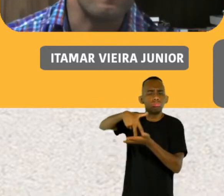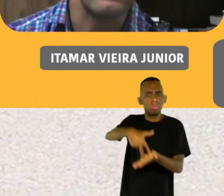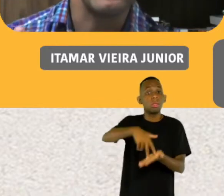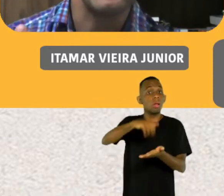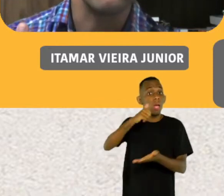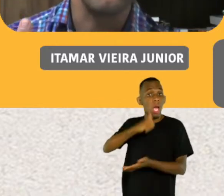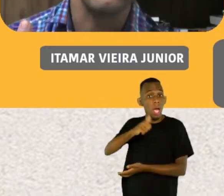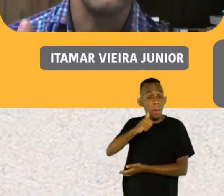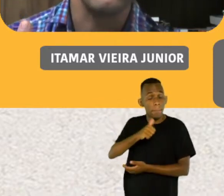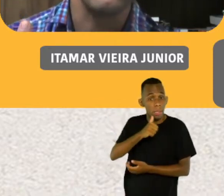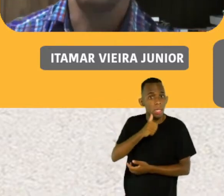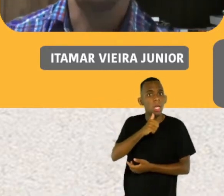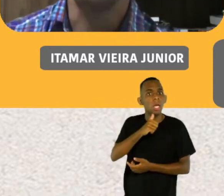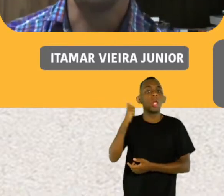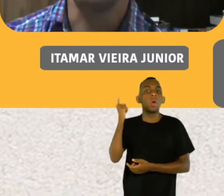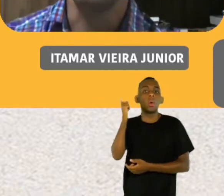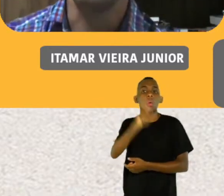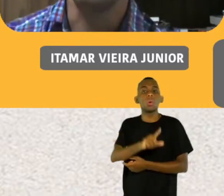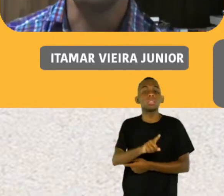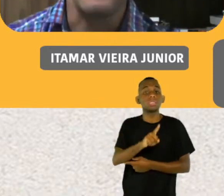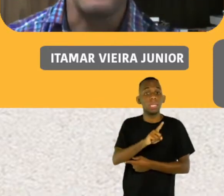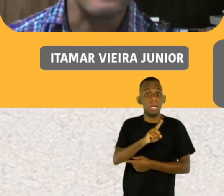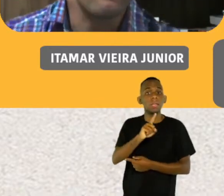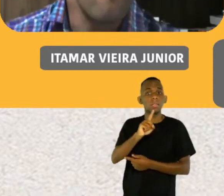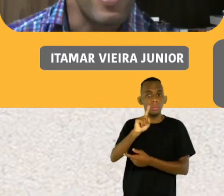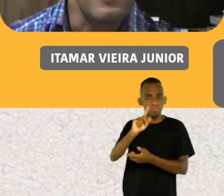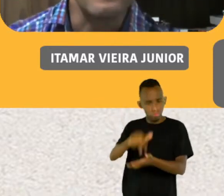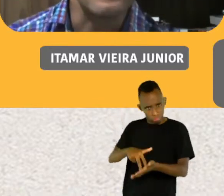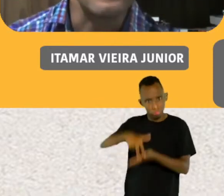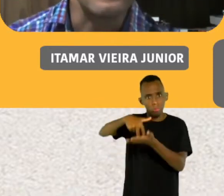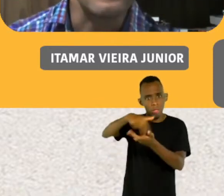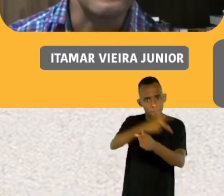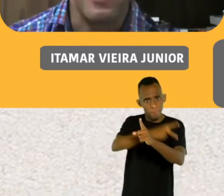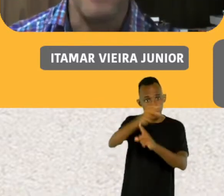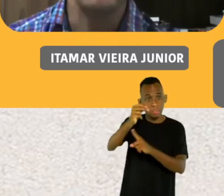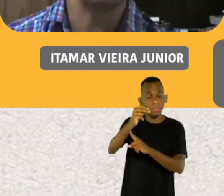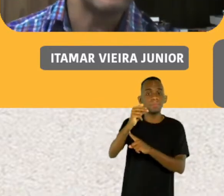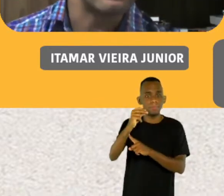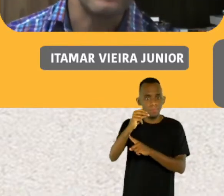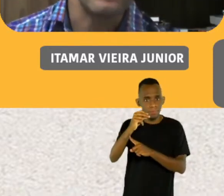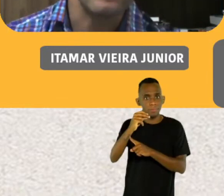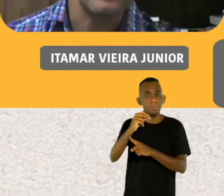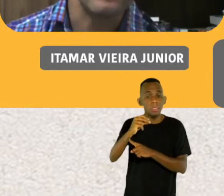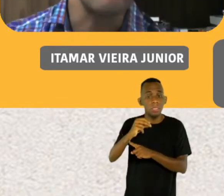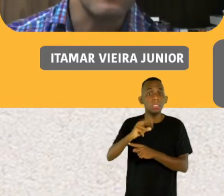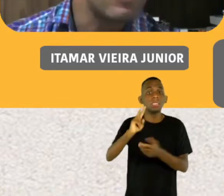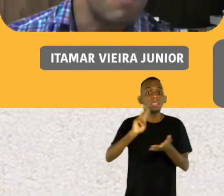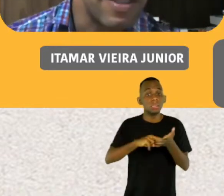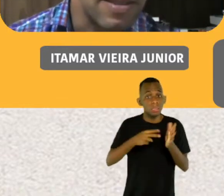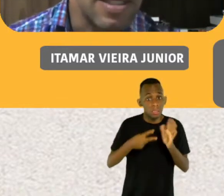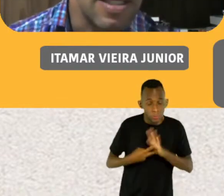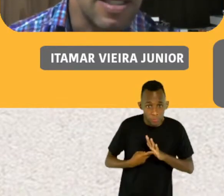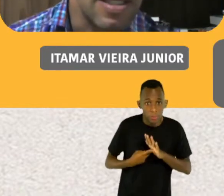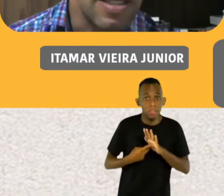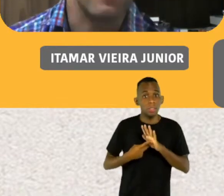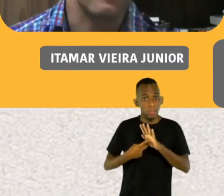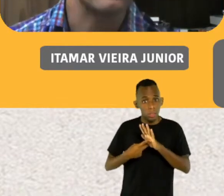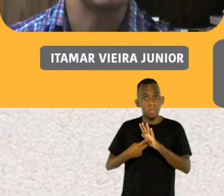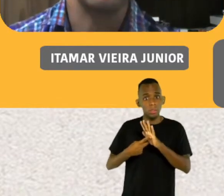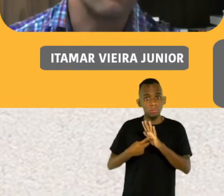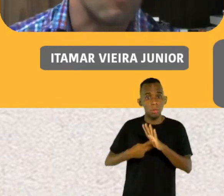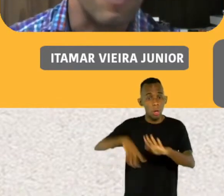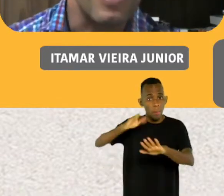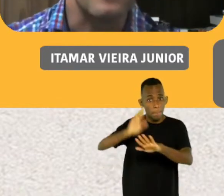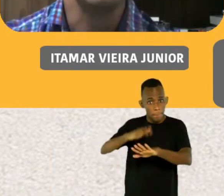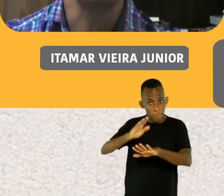ascende ao poder agora, e com ela está a representação de um segmento expressivo da